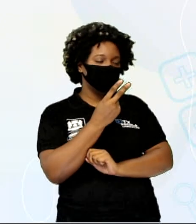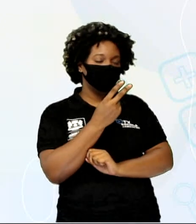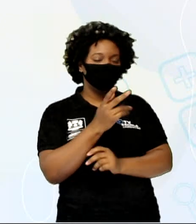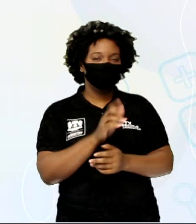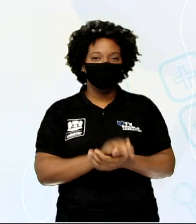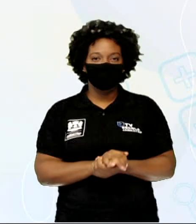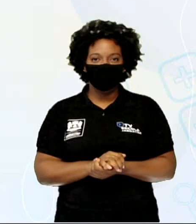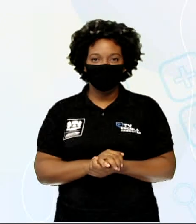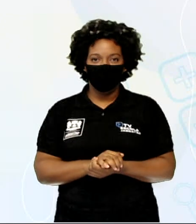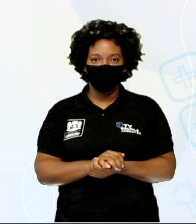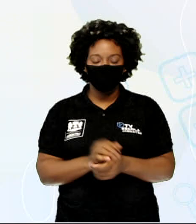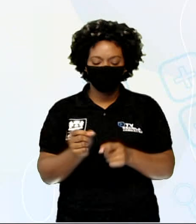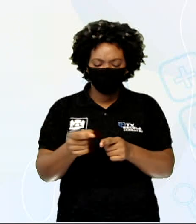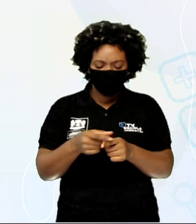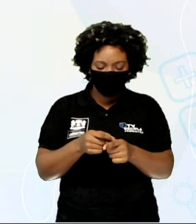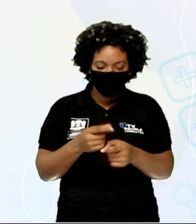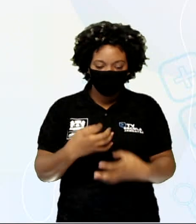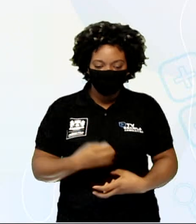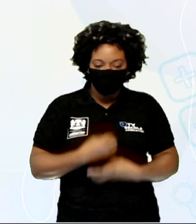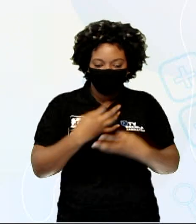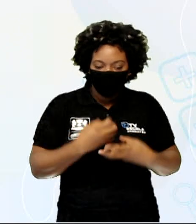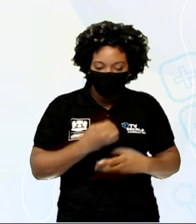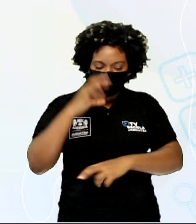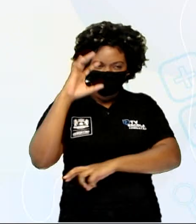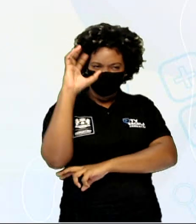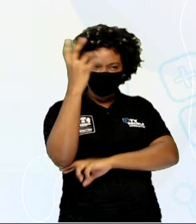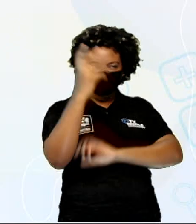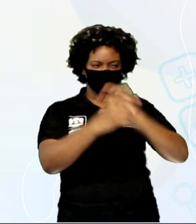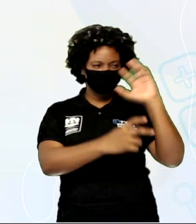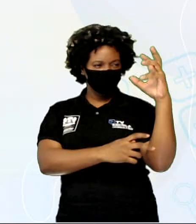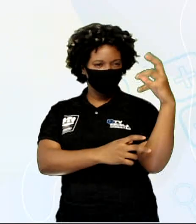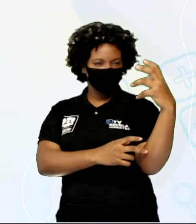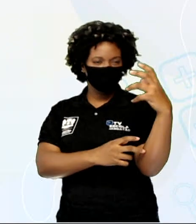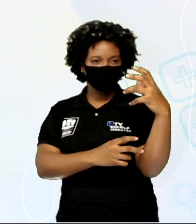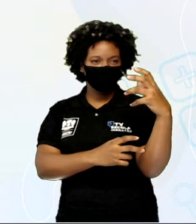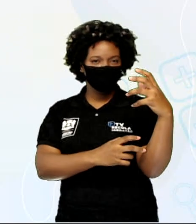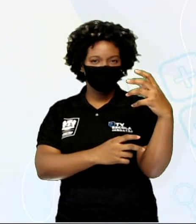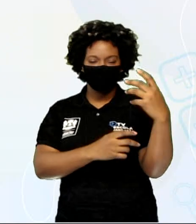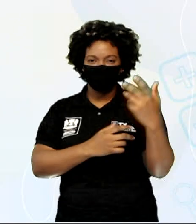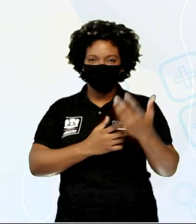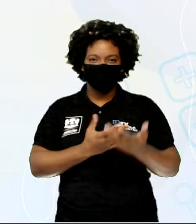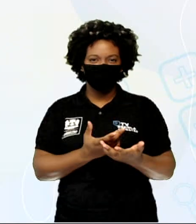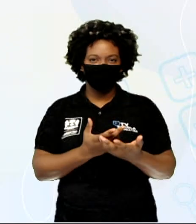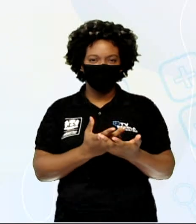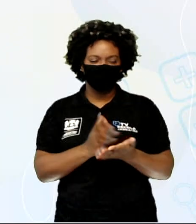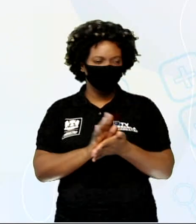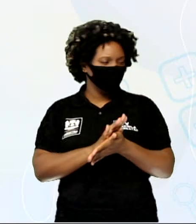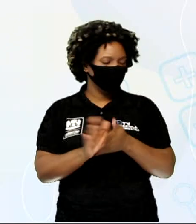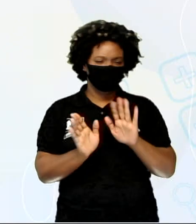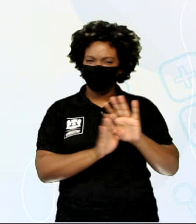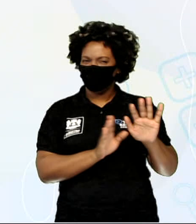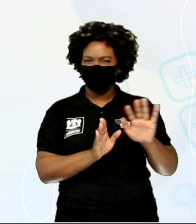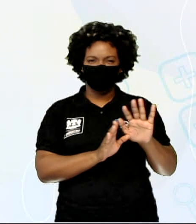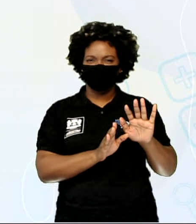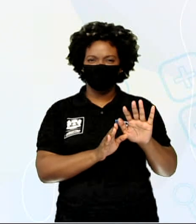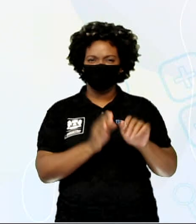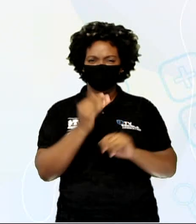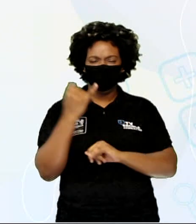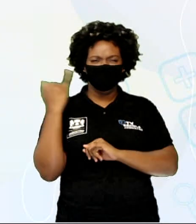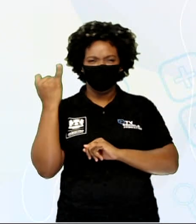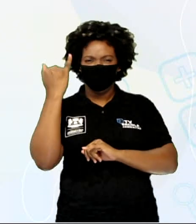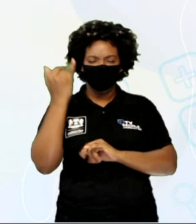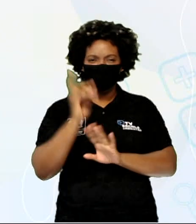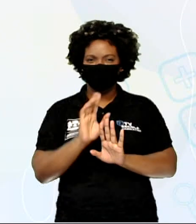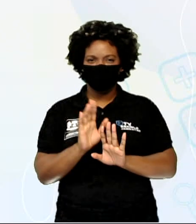mil. Sou poeta das brenhas, não faço papé de algum menestré, o